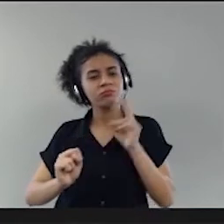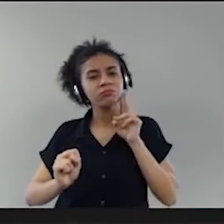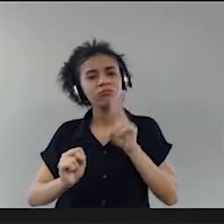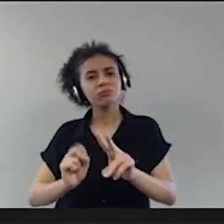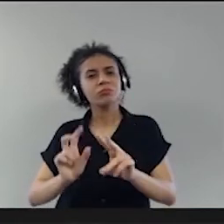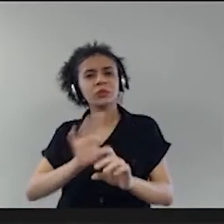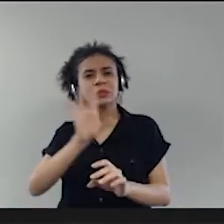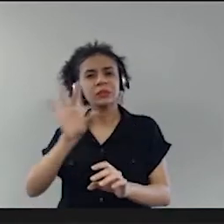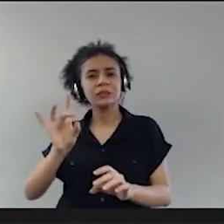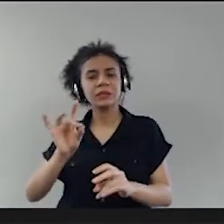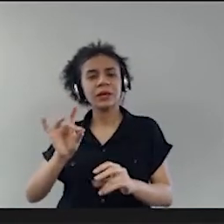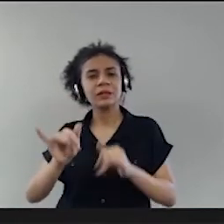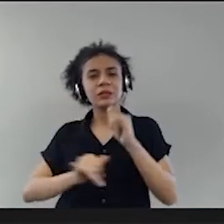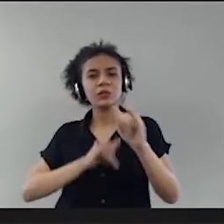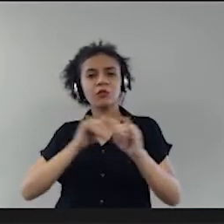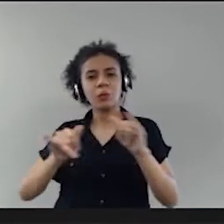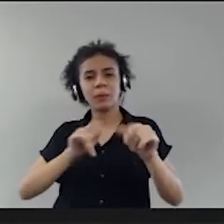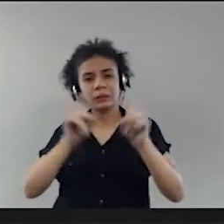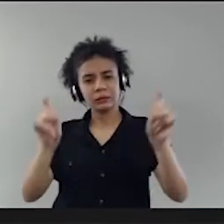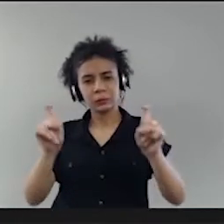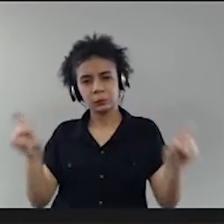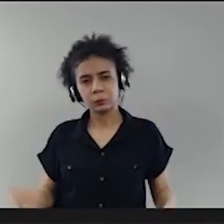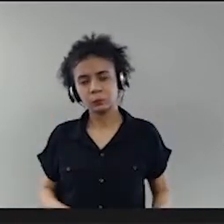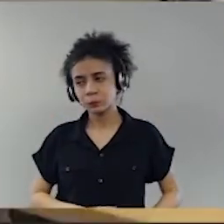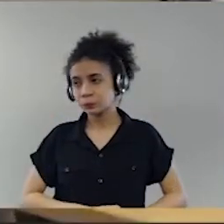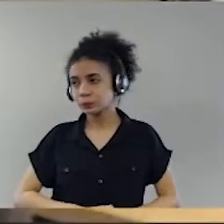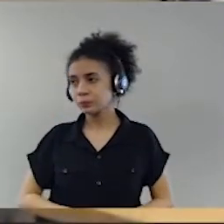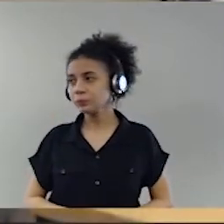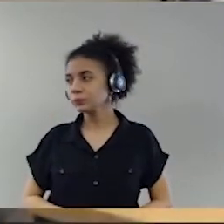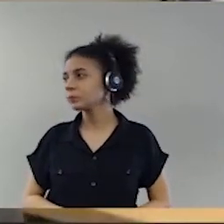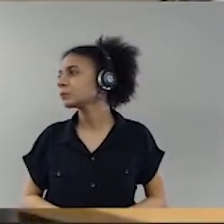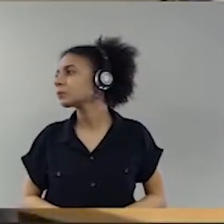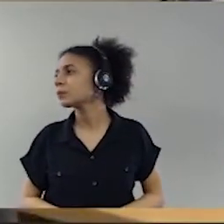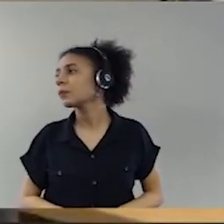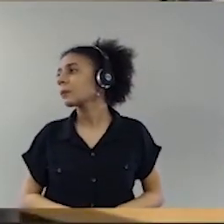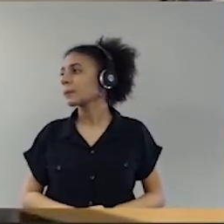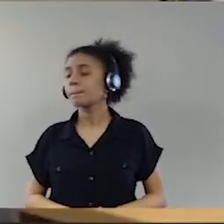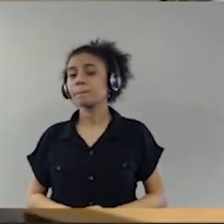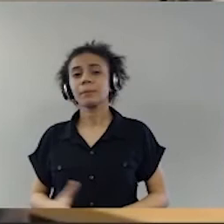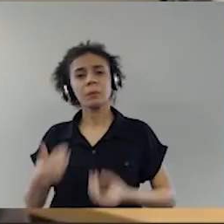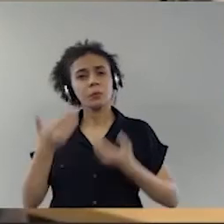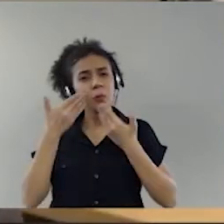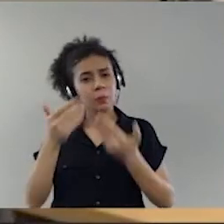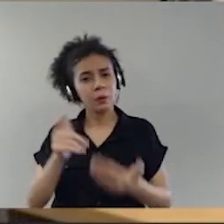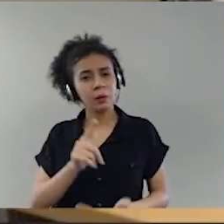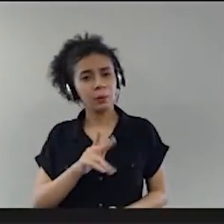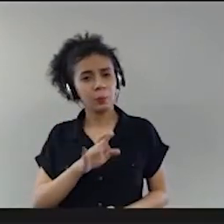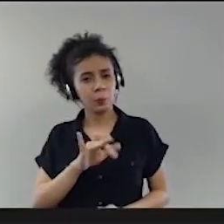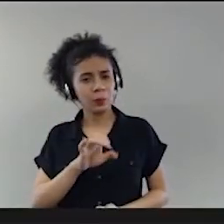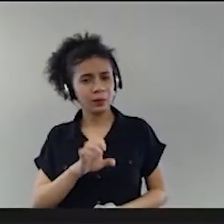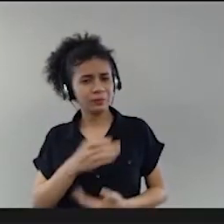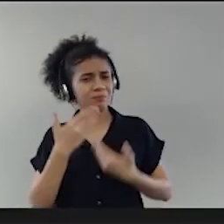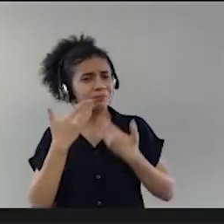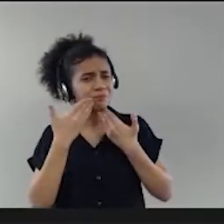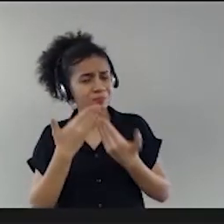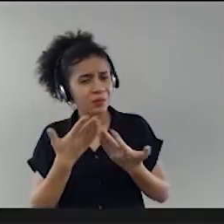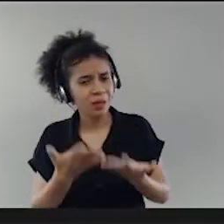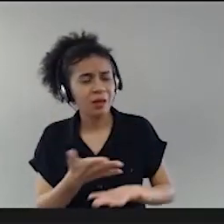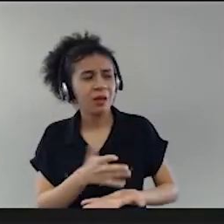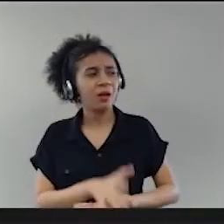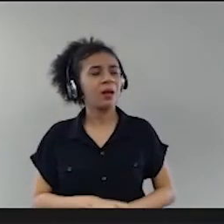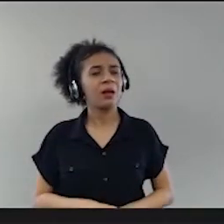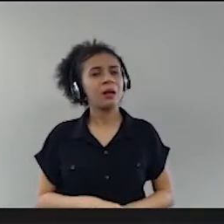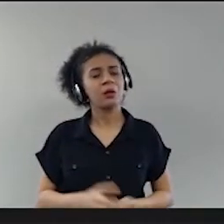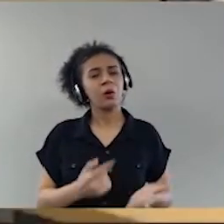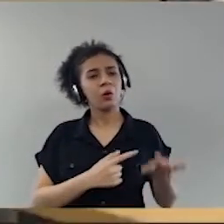da ciência de dados. Muito obrigado, Grace, pela honra, doutora Grace, por estar aqui,